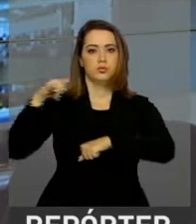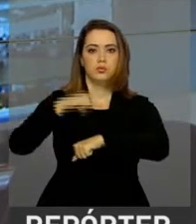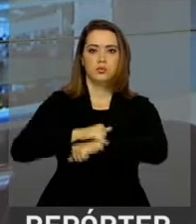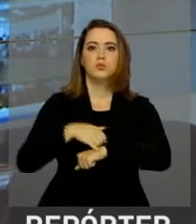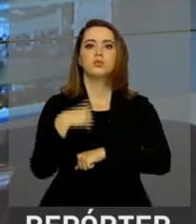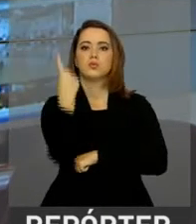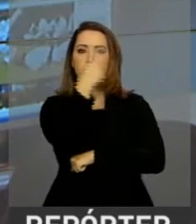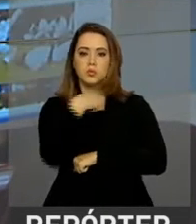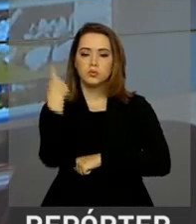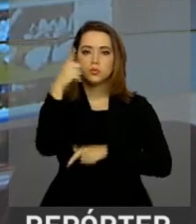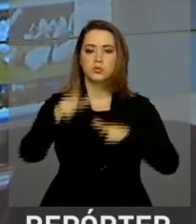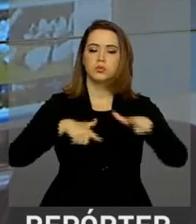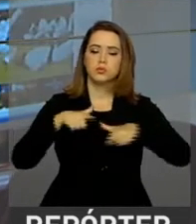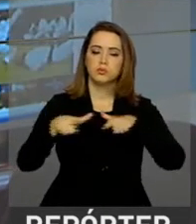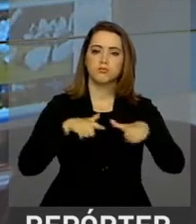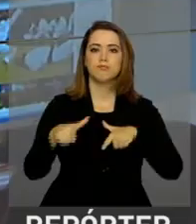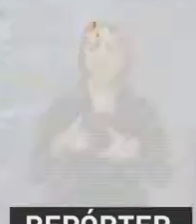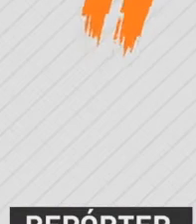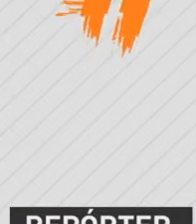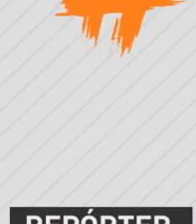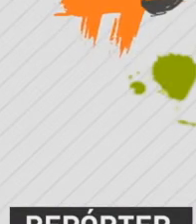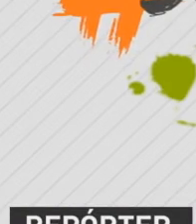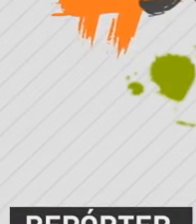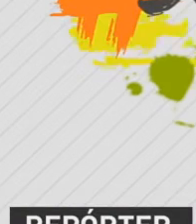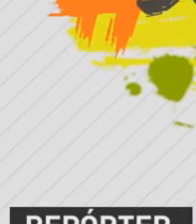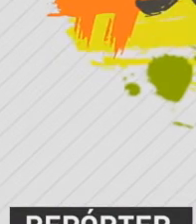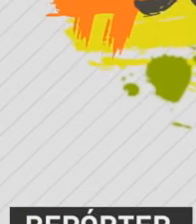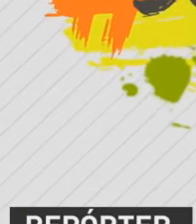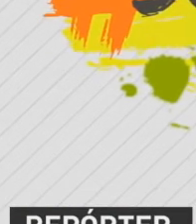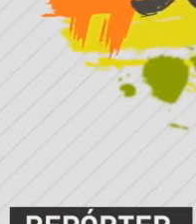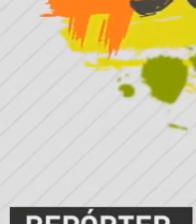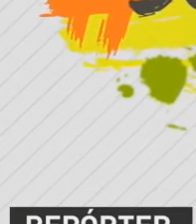para receber os chefes de Estado.